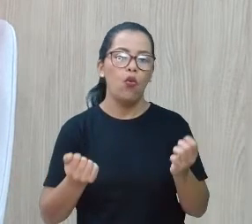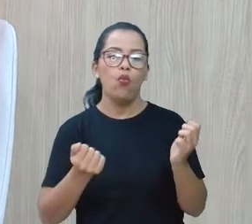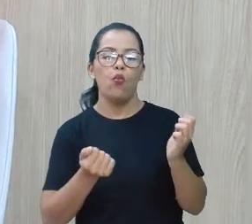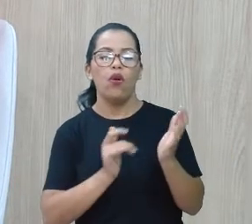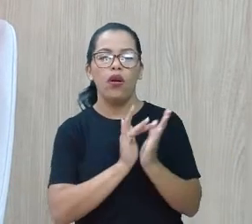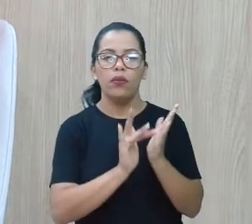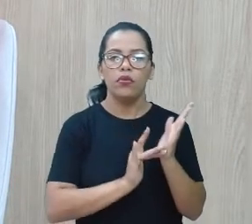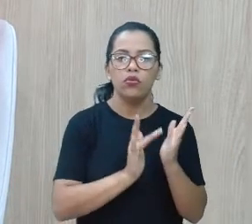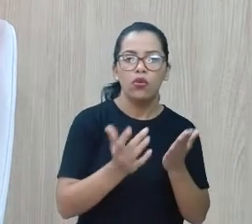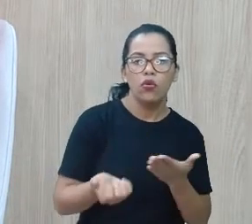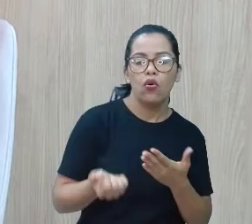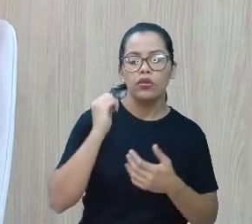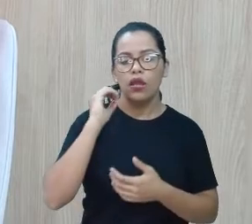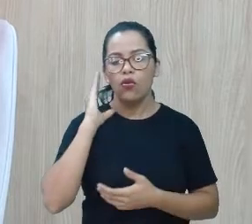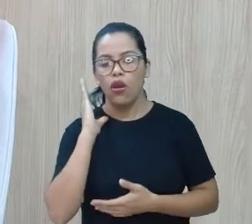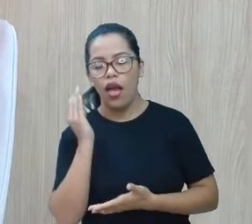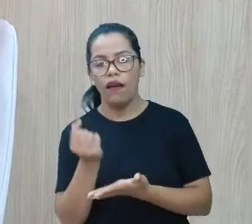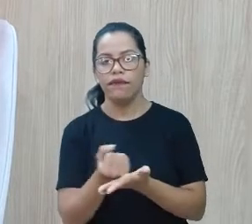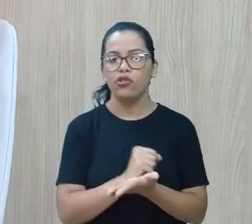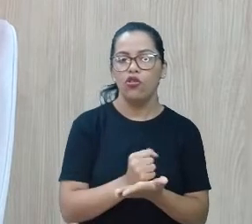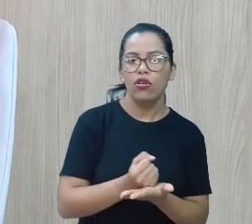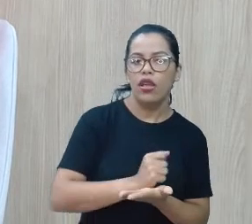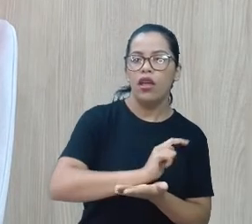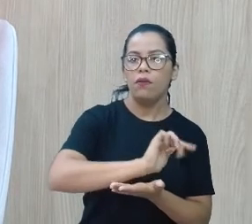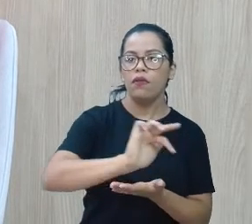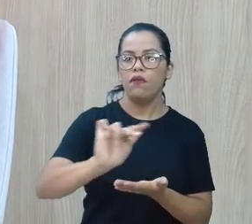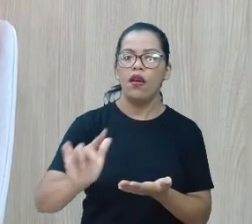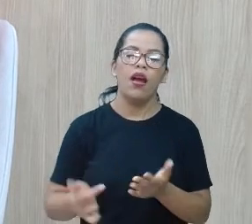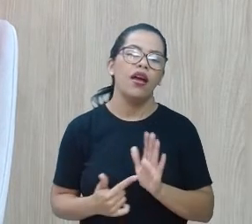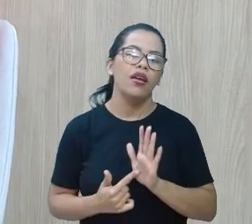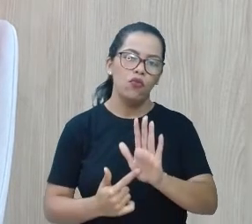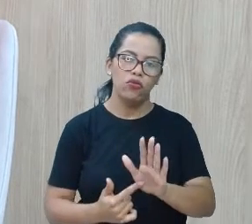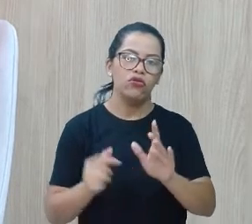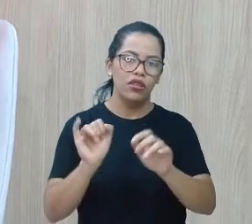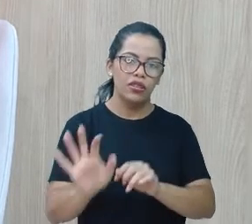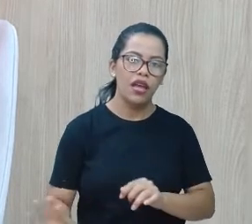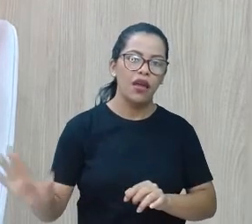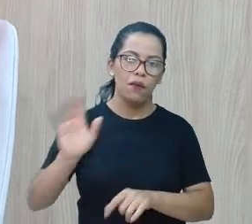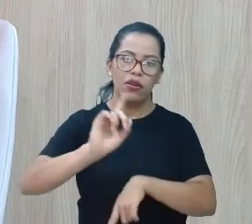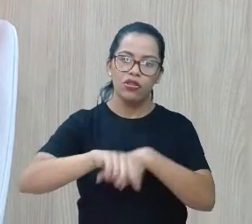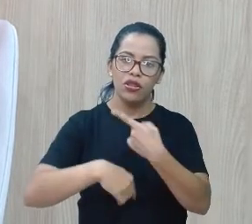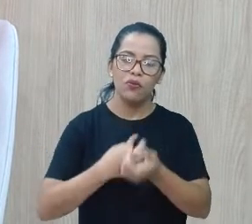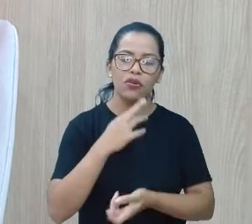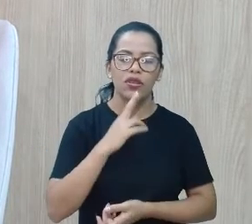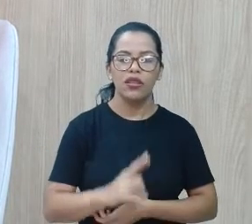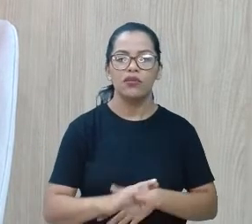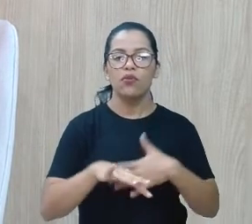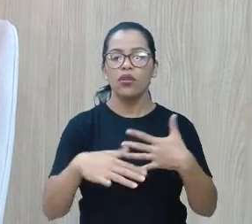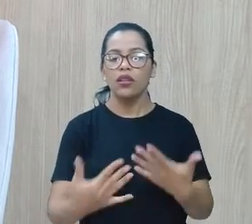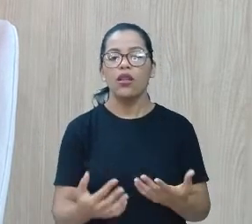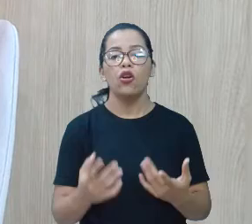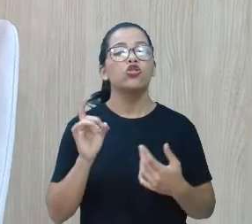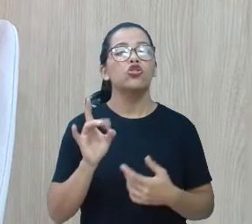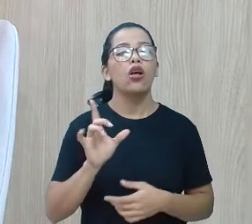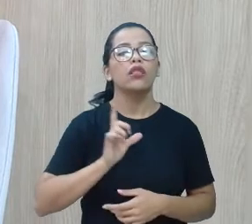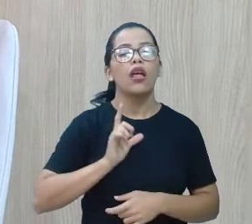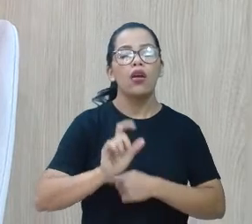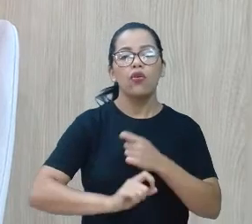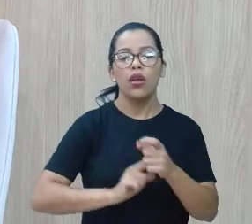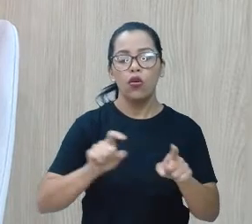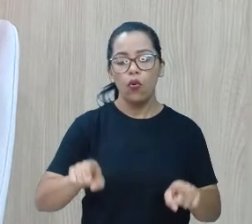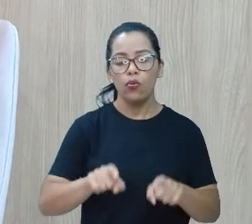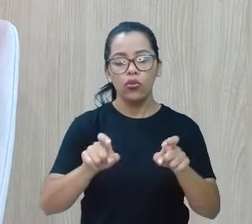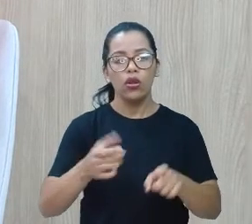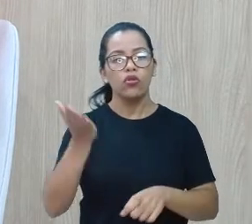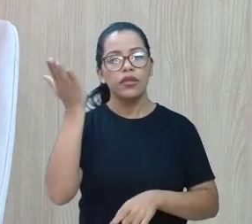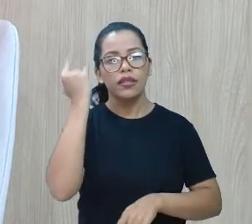do videogame, de um foguete, botei as imagens aqui, né? E disse a ele, já eu respondo. Aí eu disse a eles, a única coisa que um computador